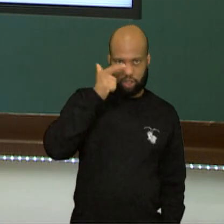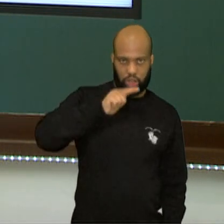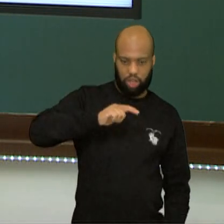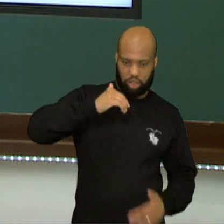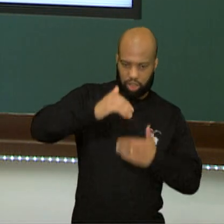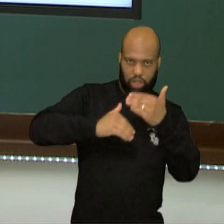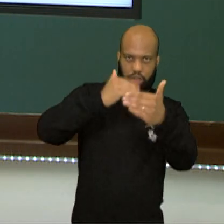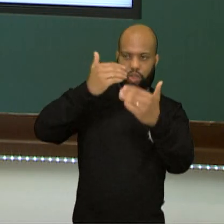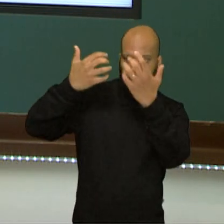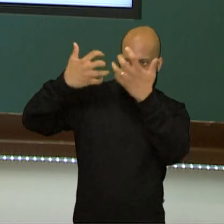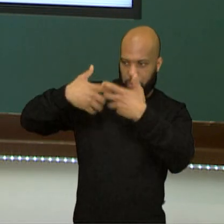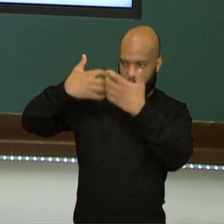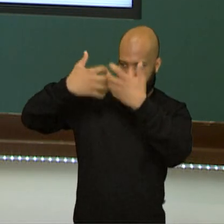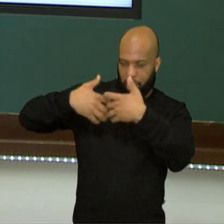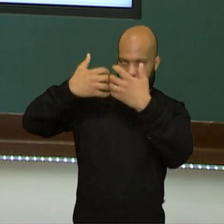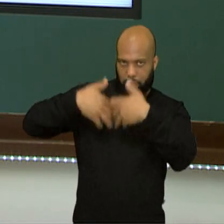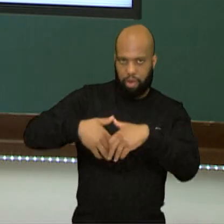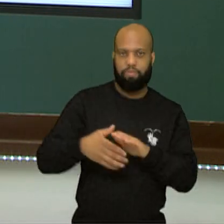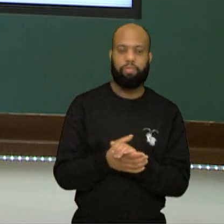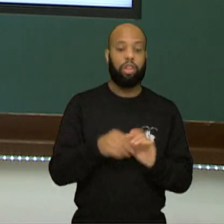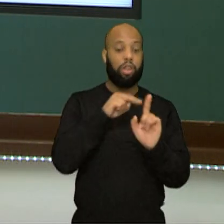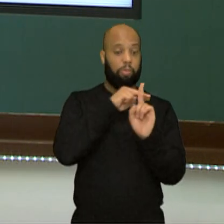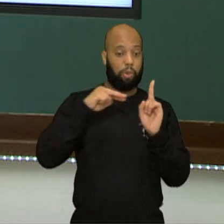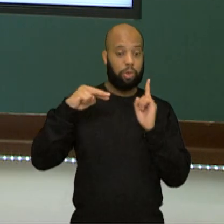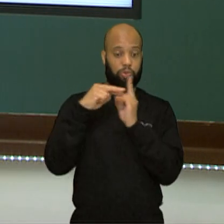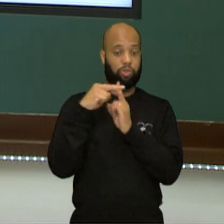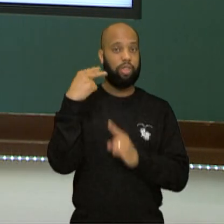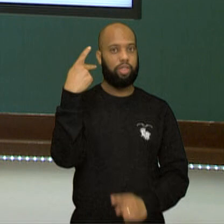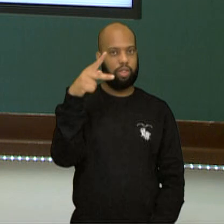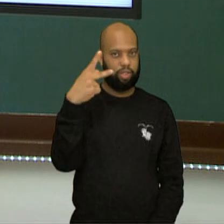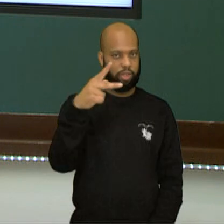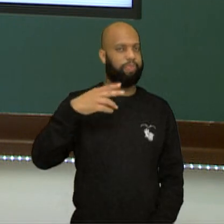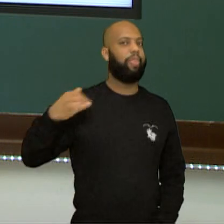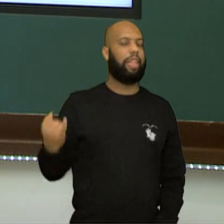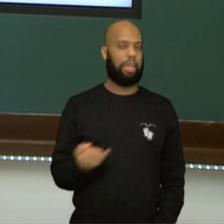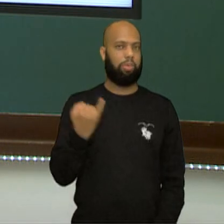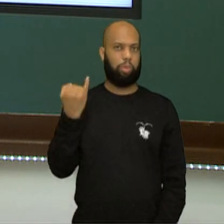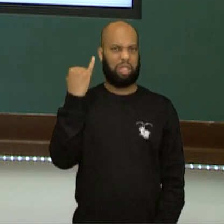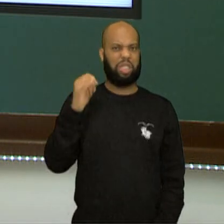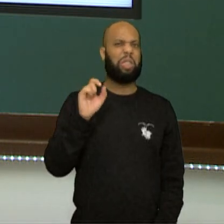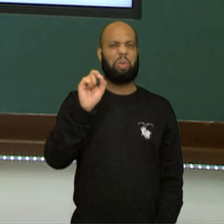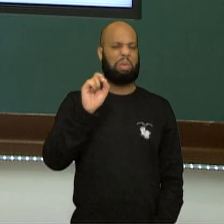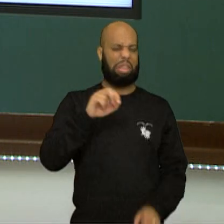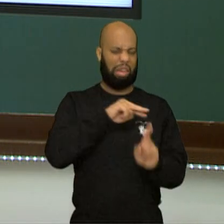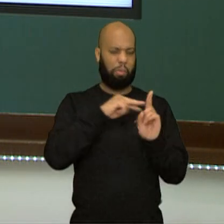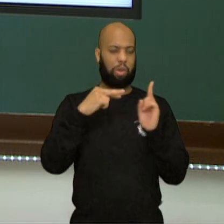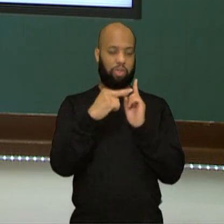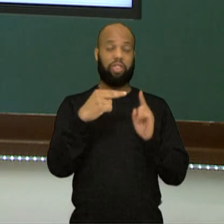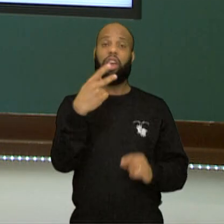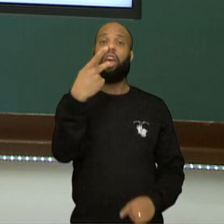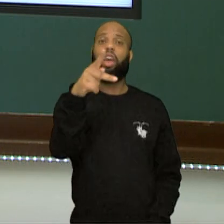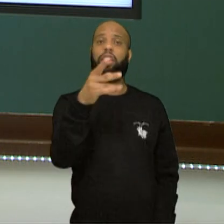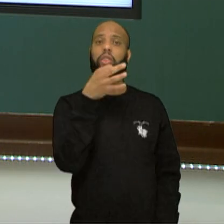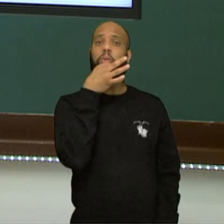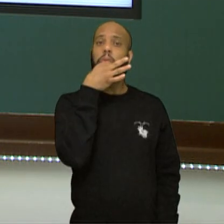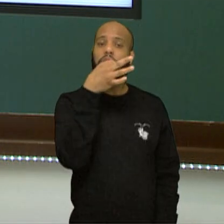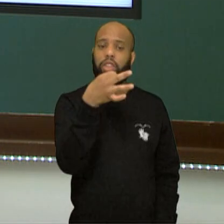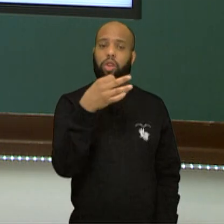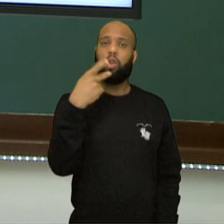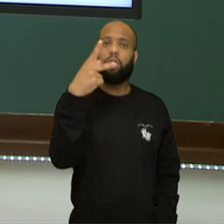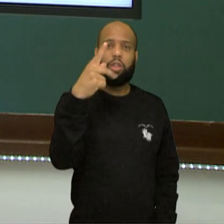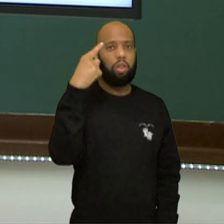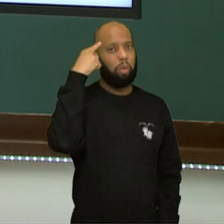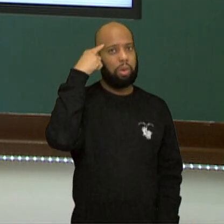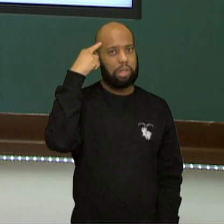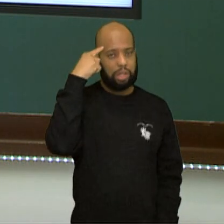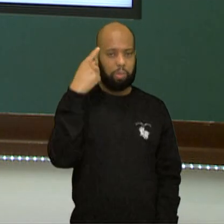o seu raciocínio? O seu ponto de vista? Que é muito importante que a gente desenvolva o nosso próprio ponto de vista. Mas é claro